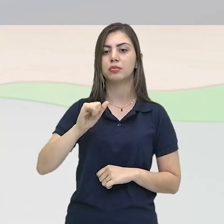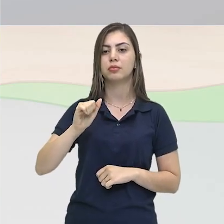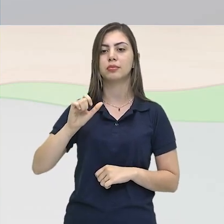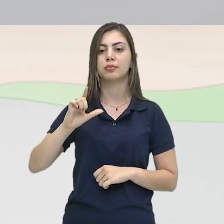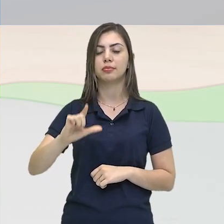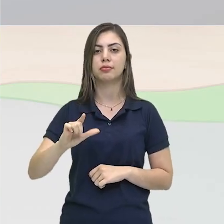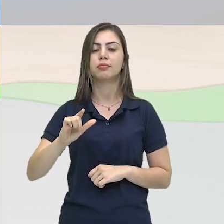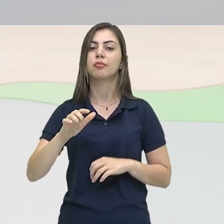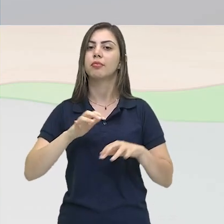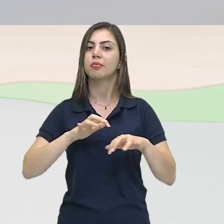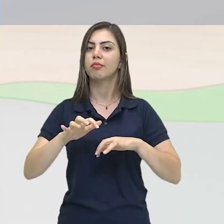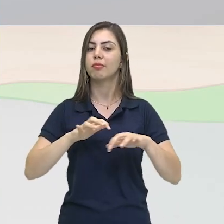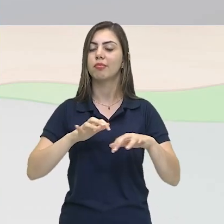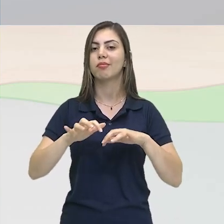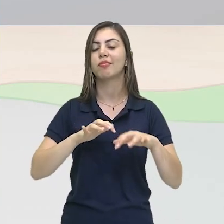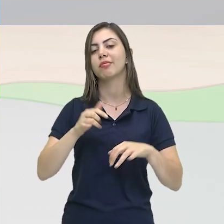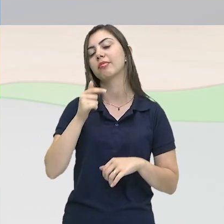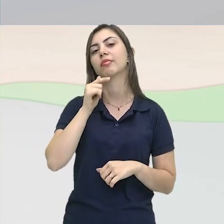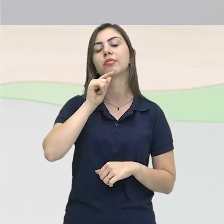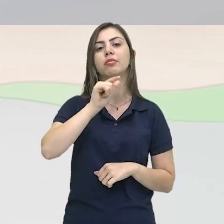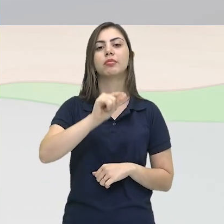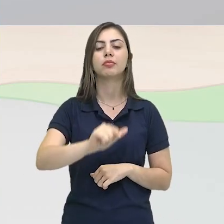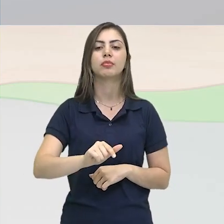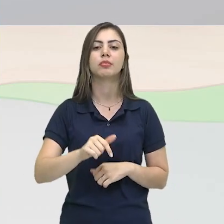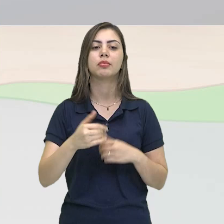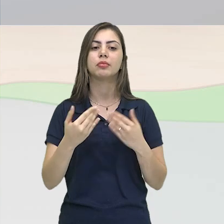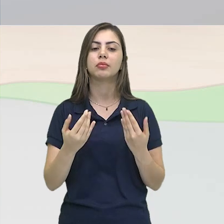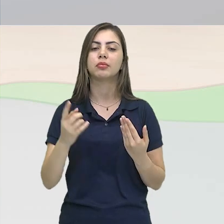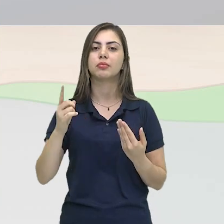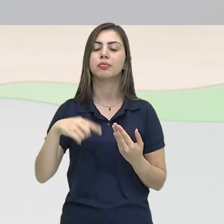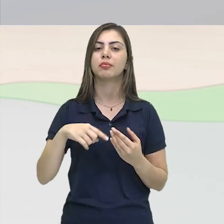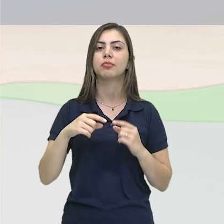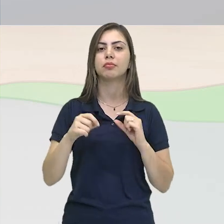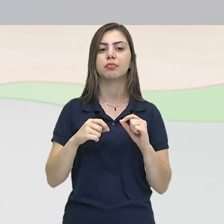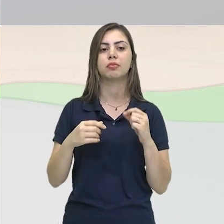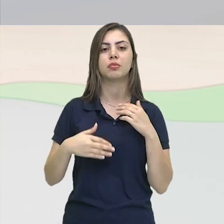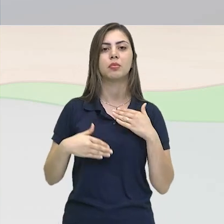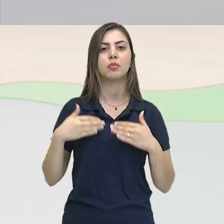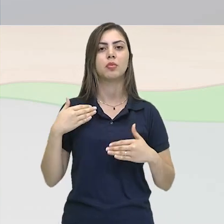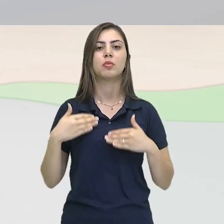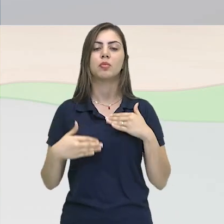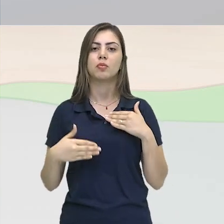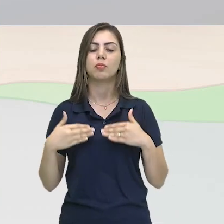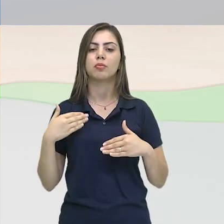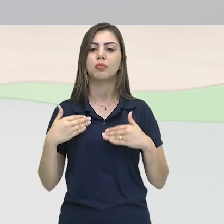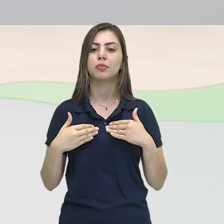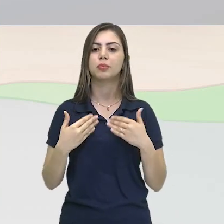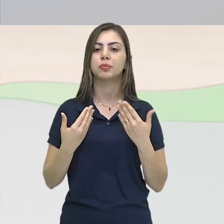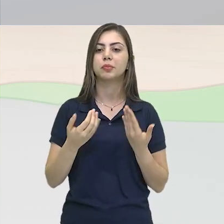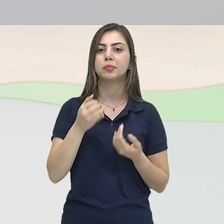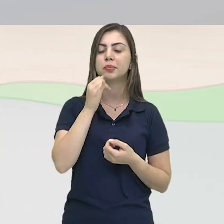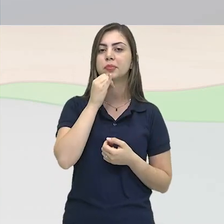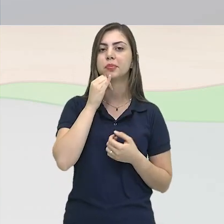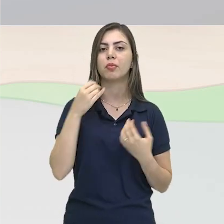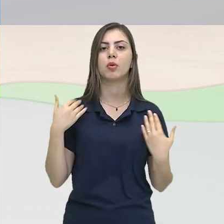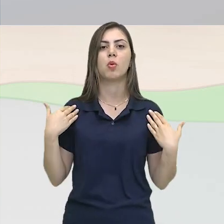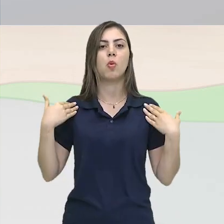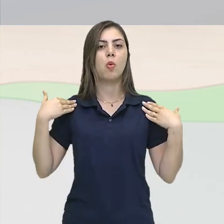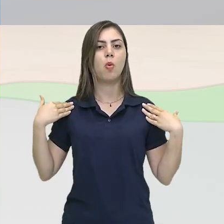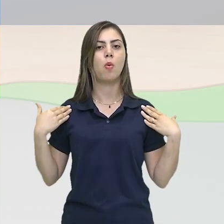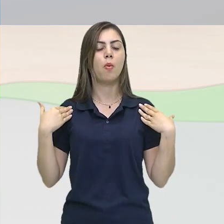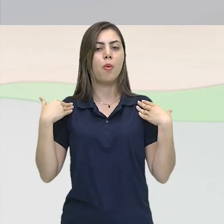é a grande maioria, né, das nossas articulações do nosso corpo, como o nosso